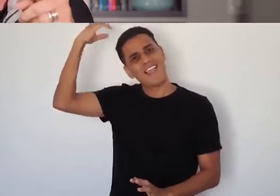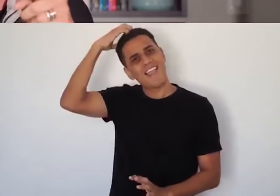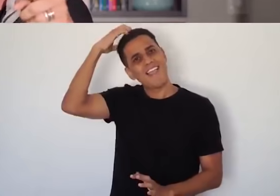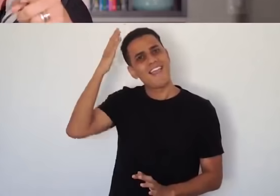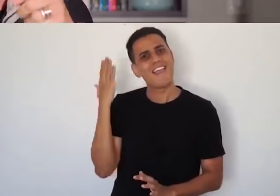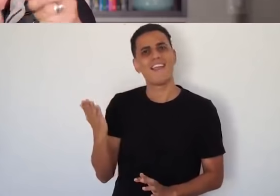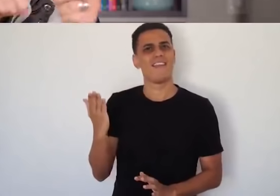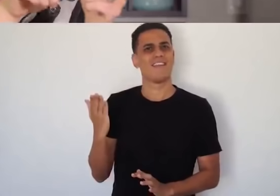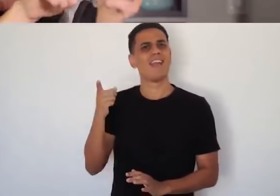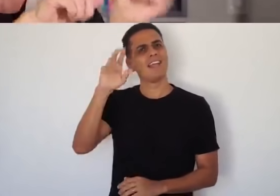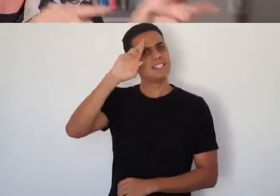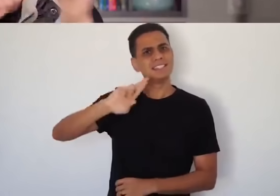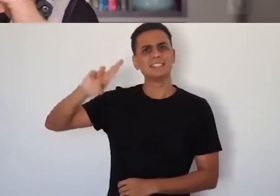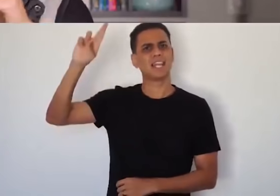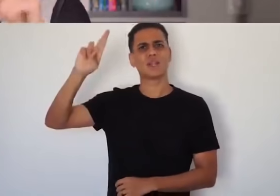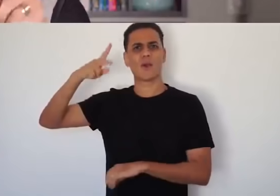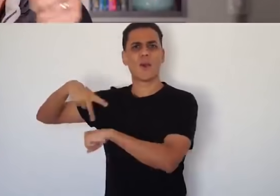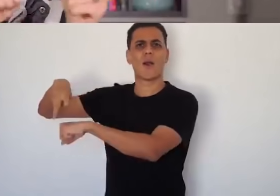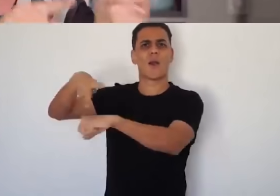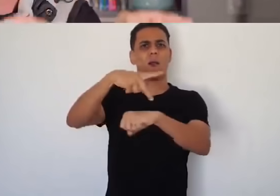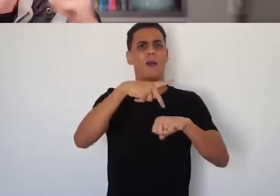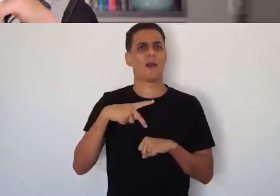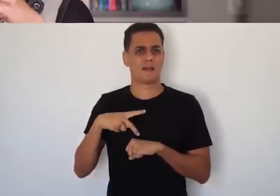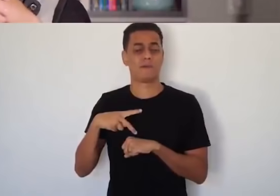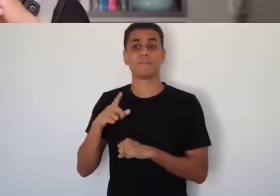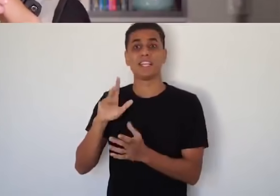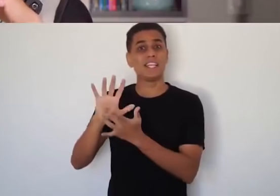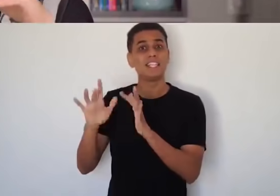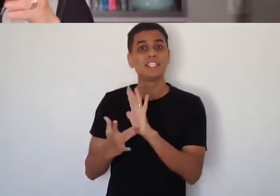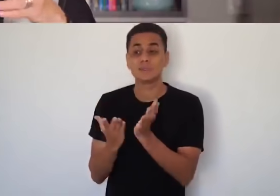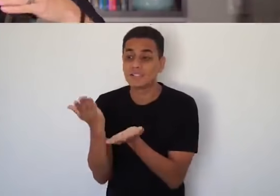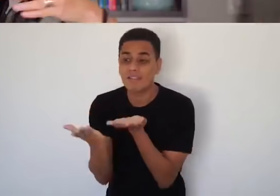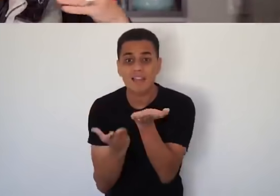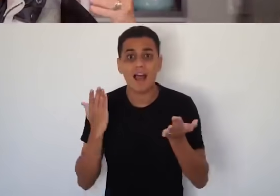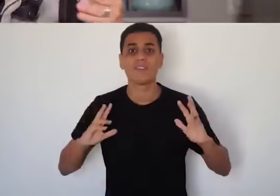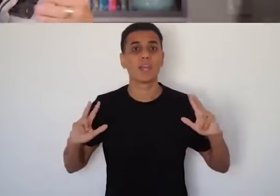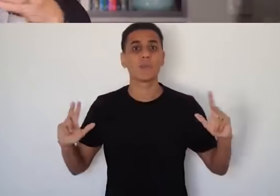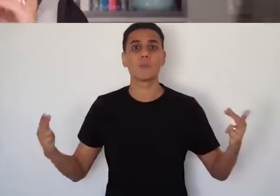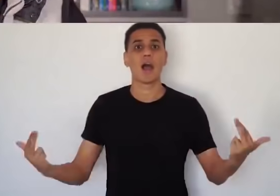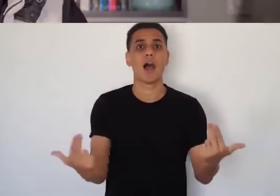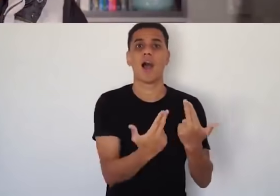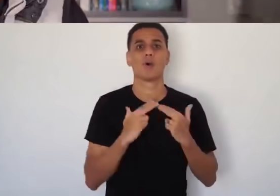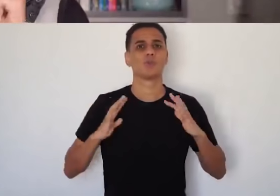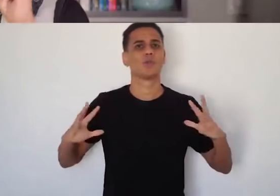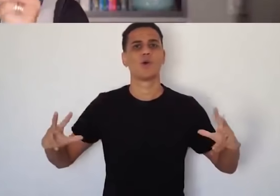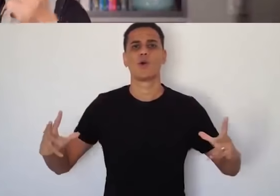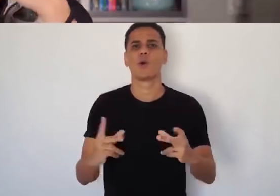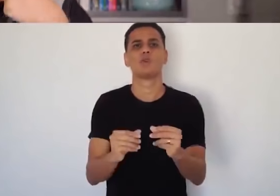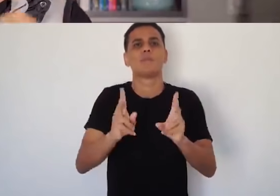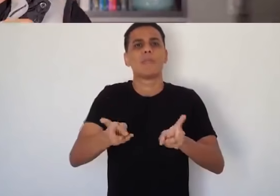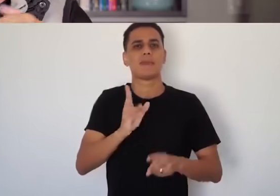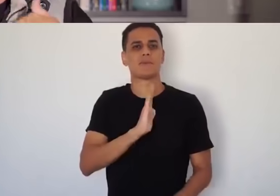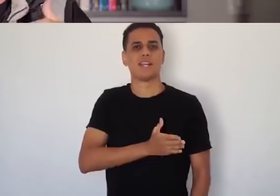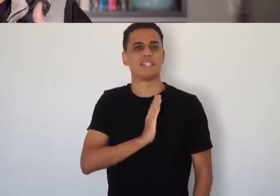dizendo que ele não tem o mesmo olhar para os ricos, mas o que ele está dizendo aqui é que dentro da comunidade de fé, o que é rico é